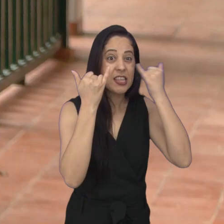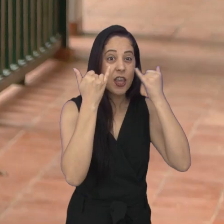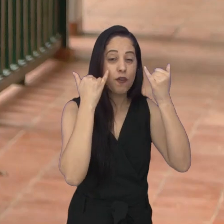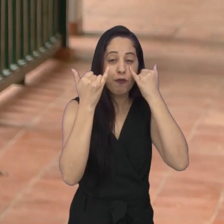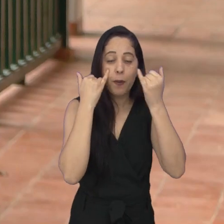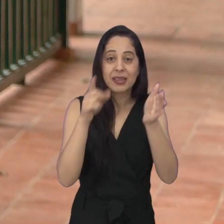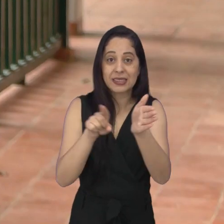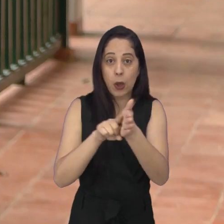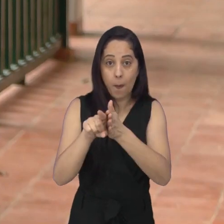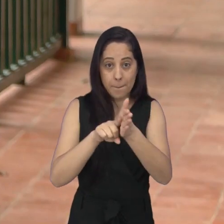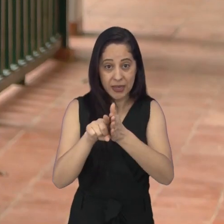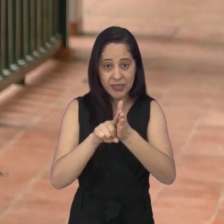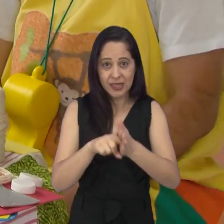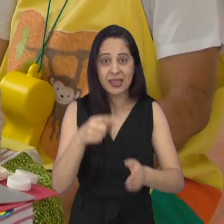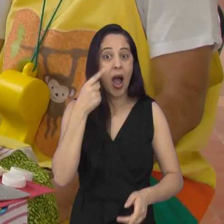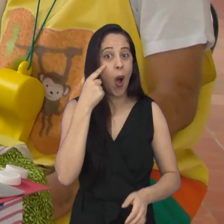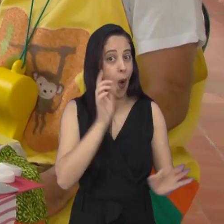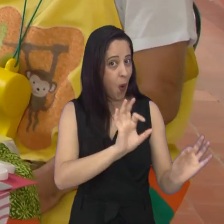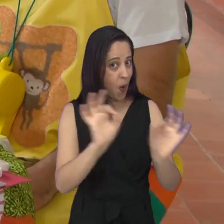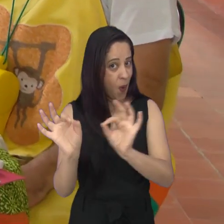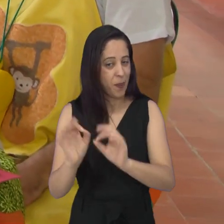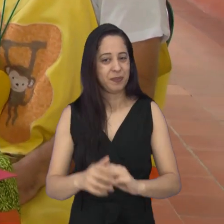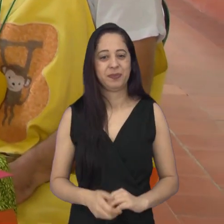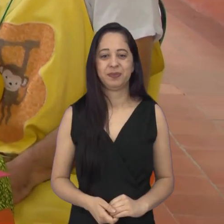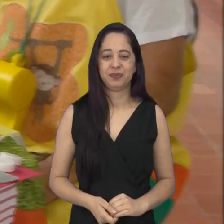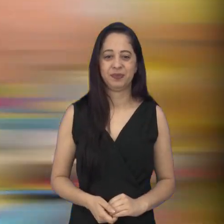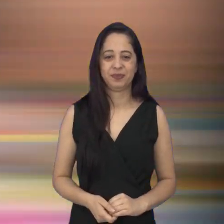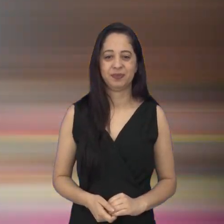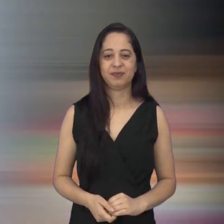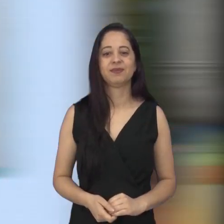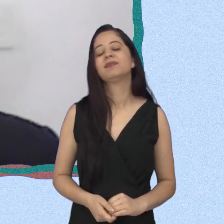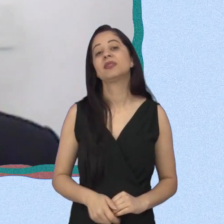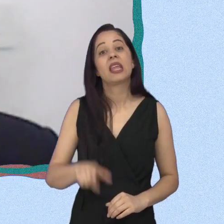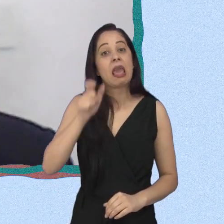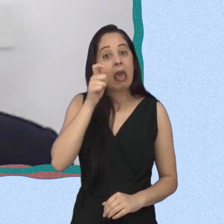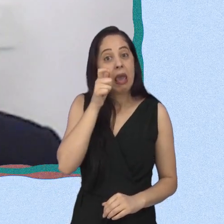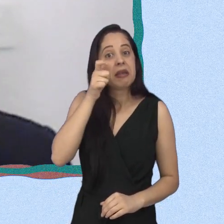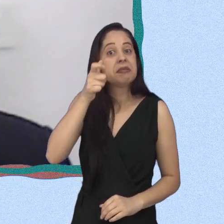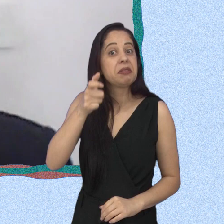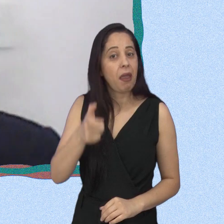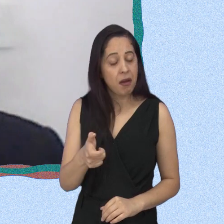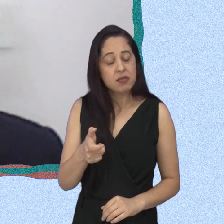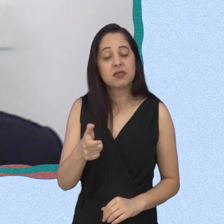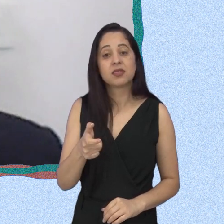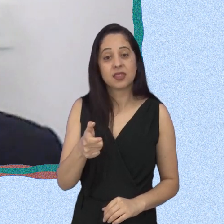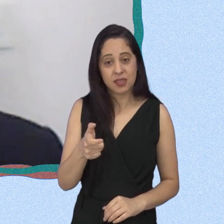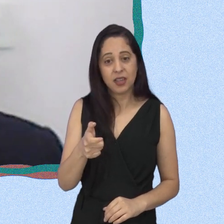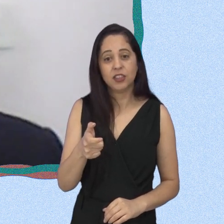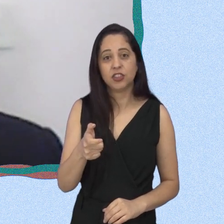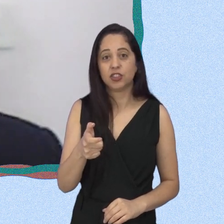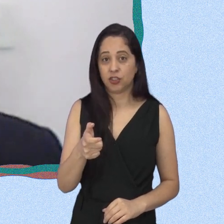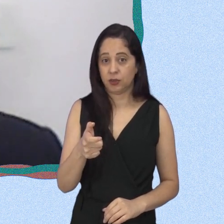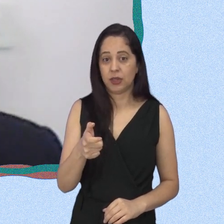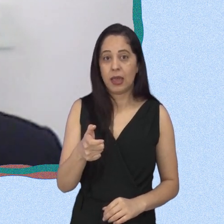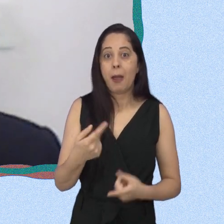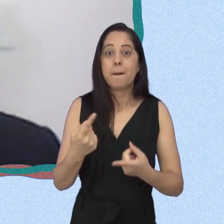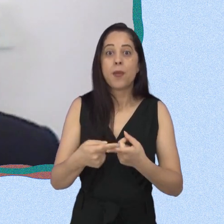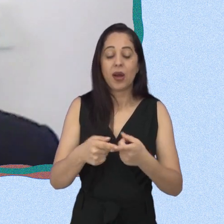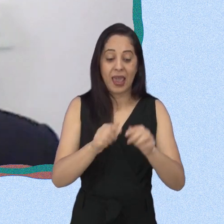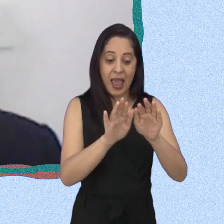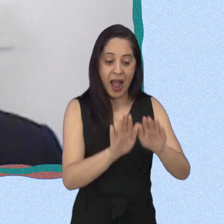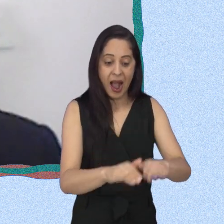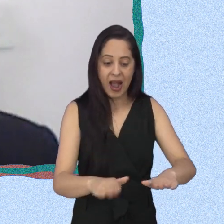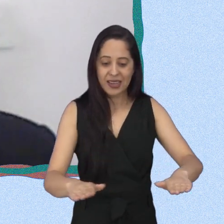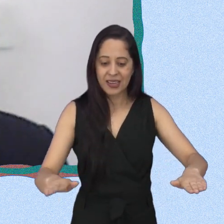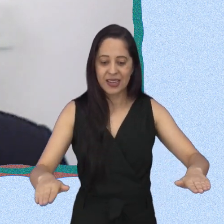mais informações para vocês. Dá uma olhadinha aí. É interessante e reforçar que a